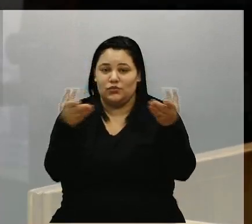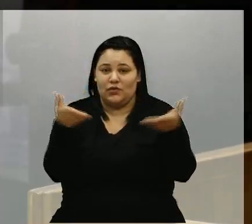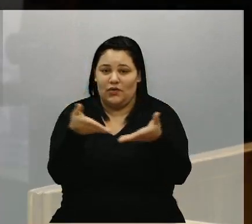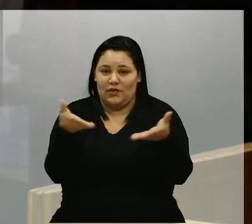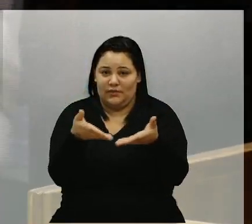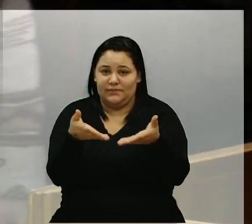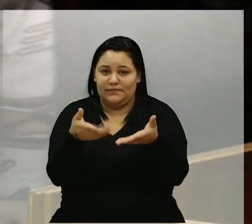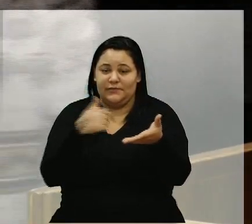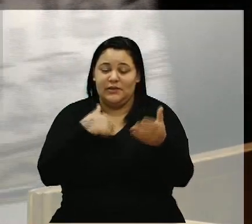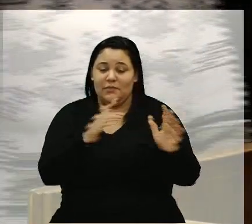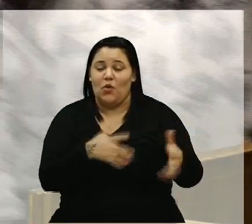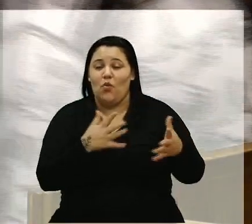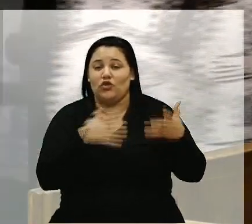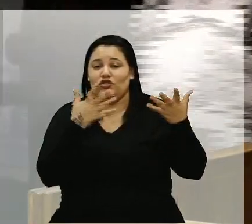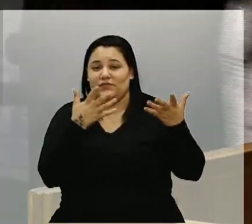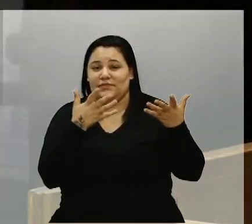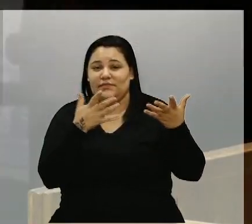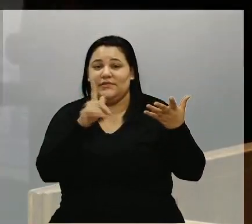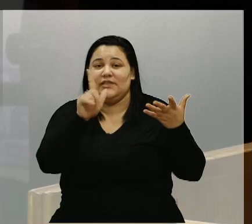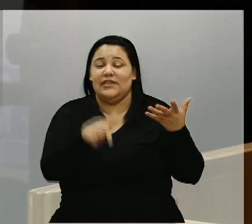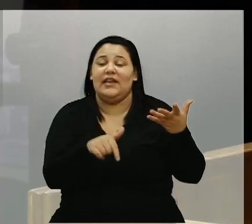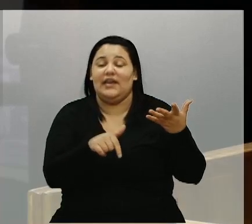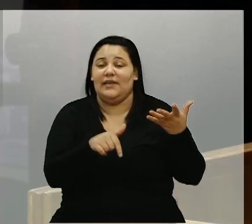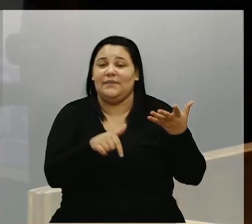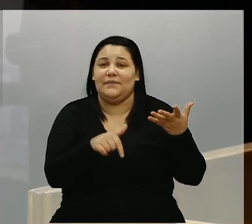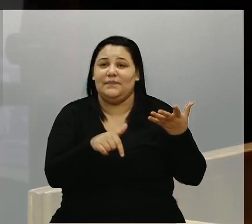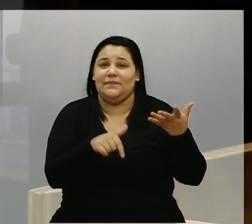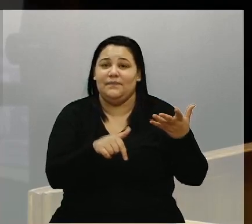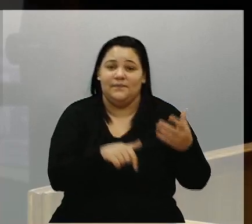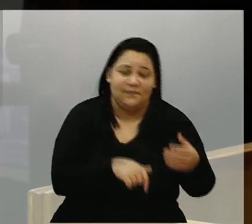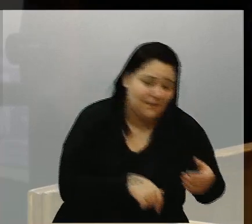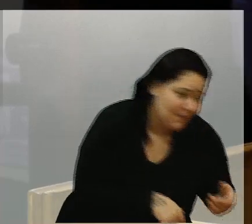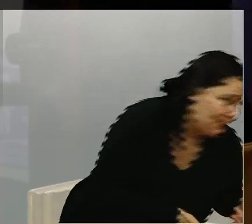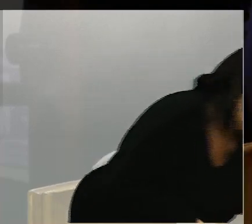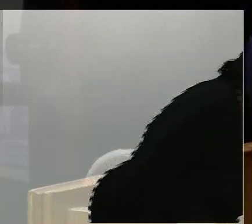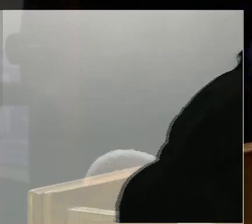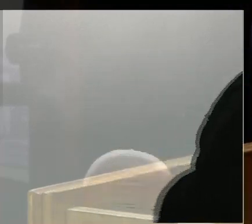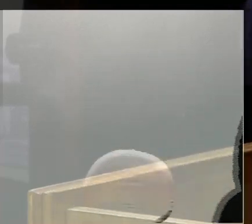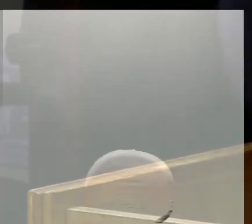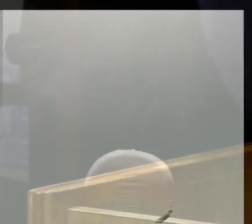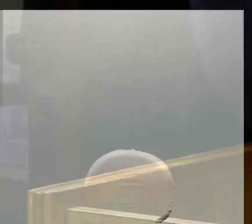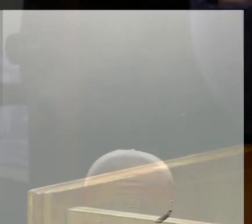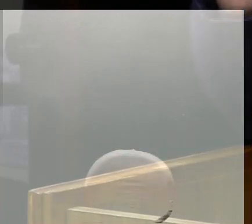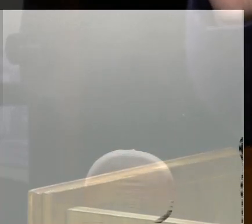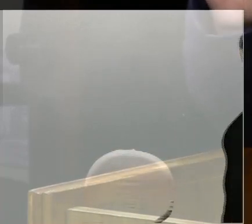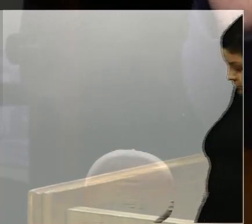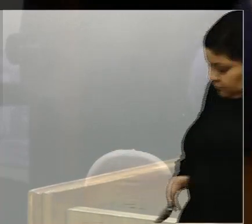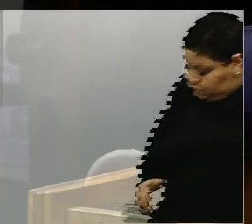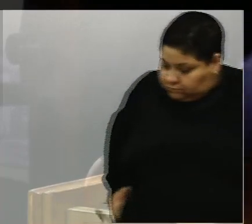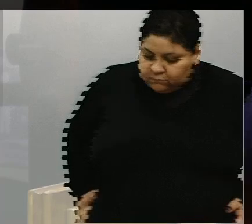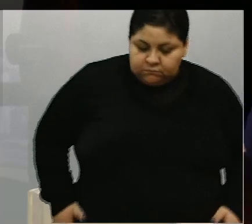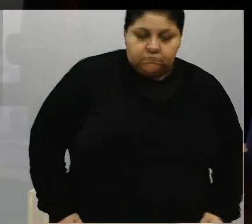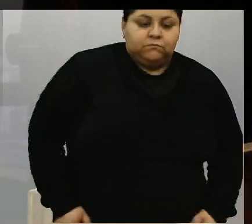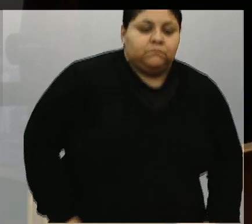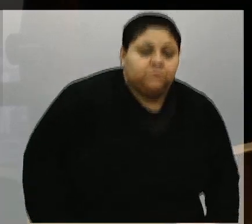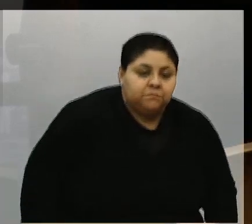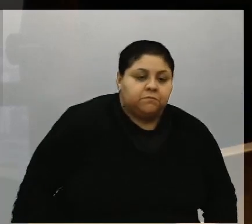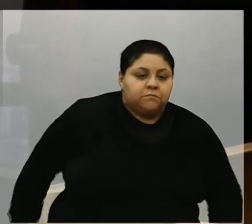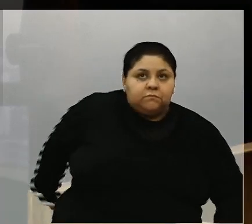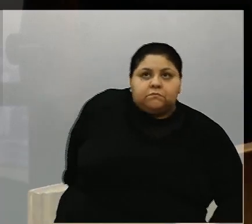me motiva, que é uma situação... o governo erra de cima a